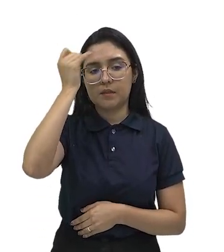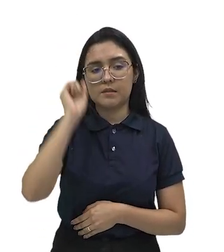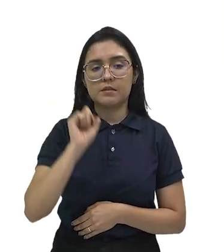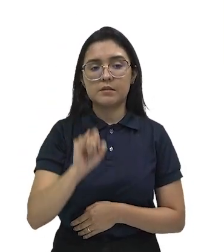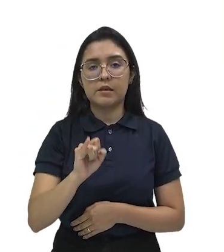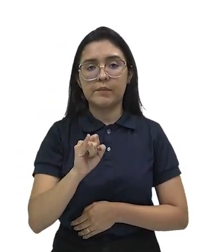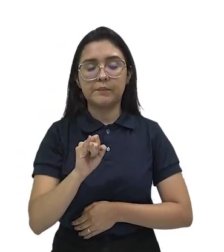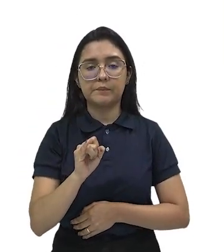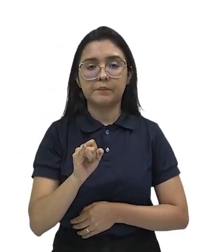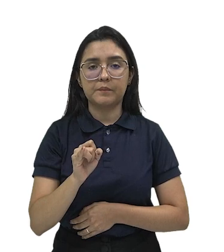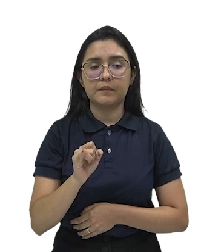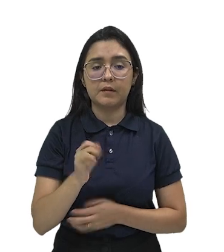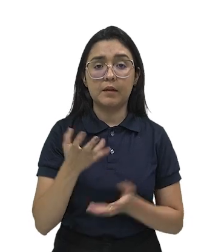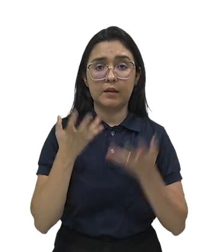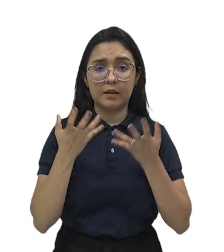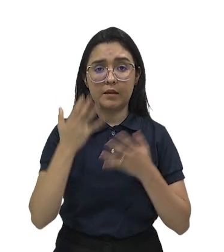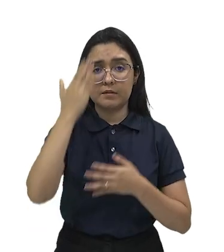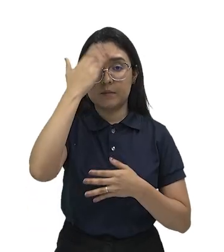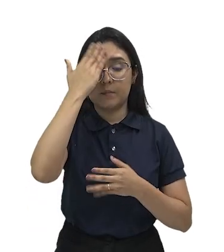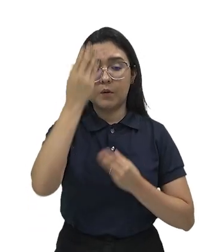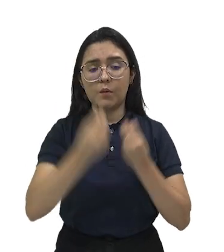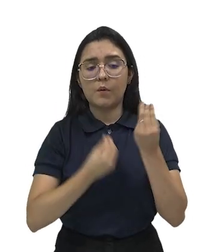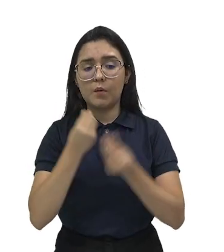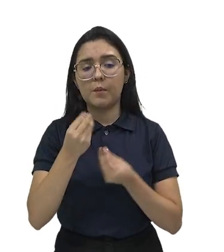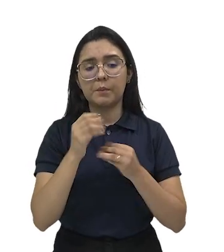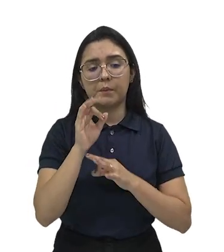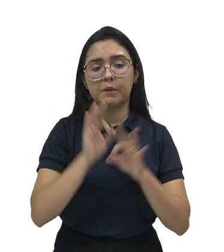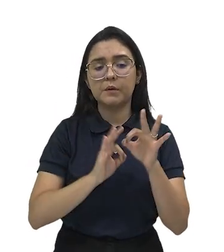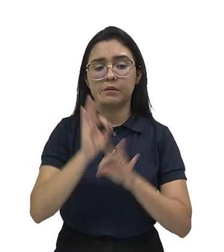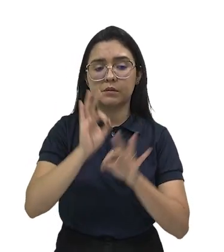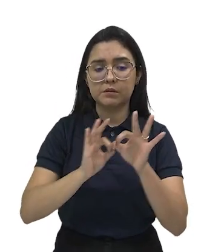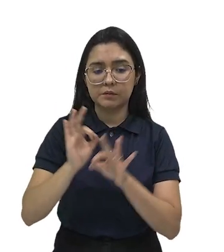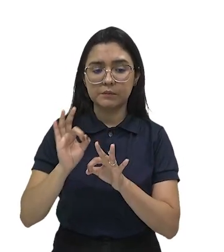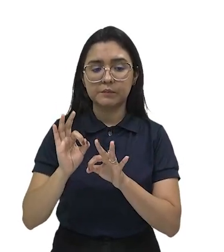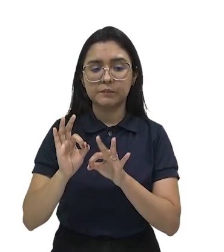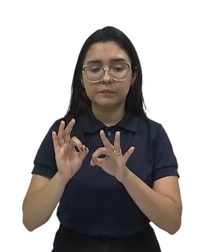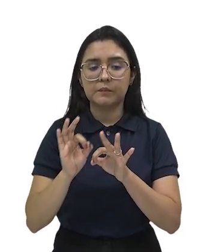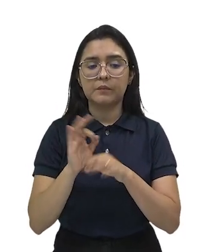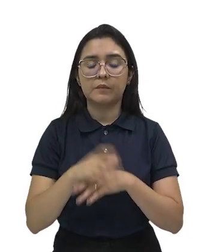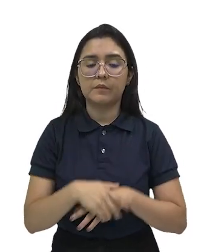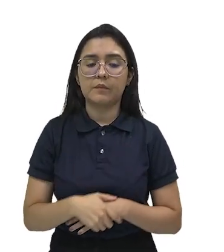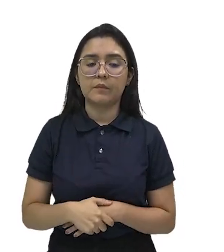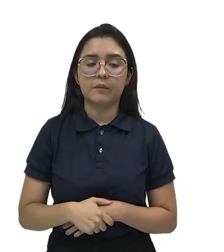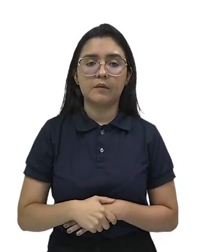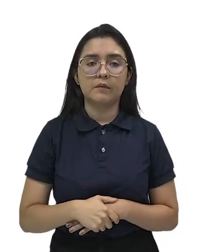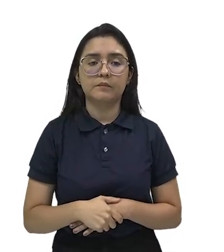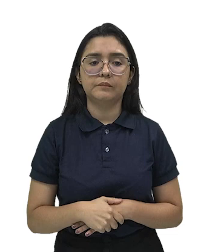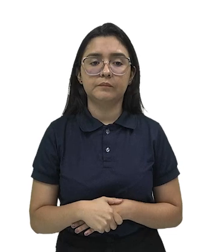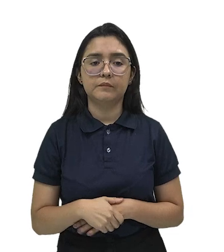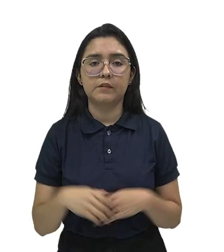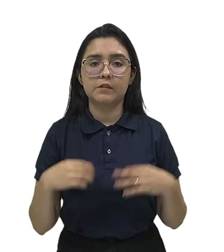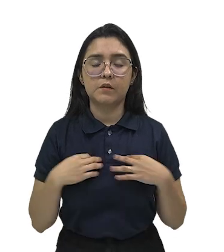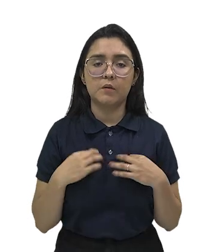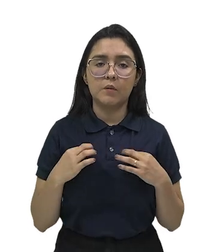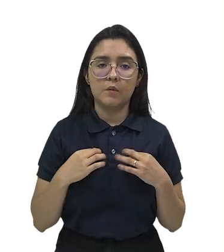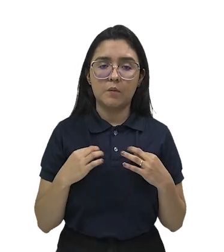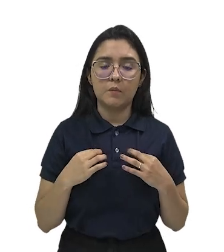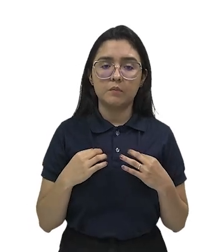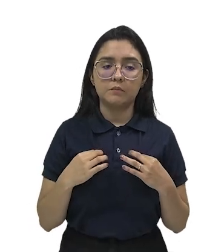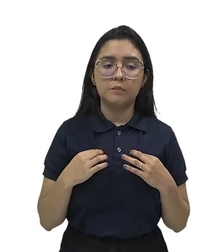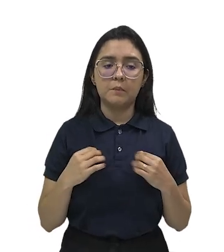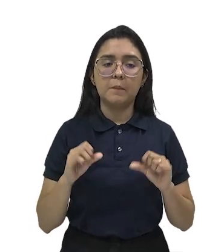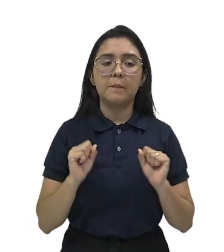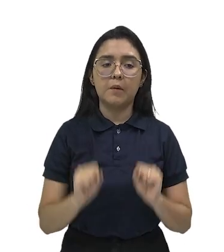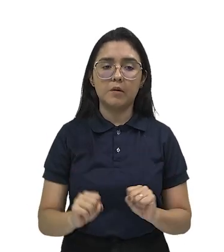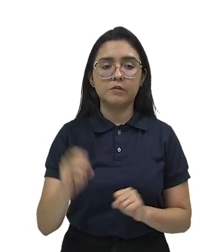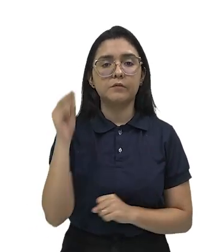quiser ter a ideia de como vai ficar, né, esse suéter, beleza, você